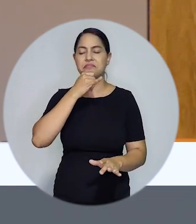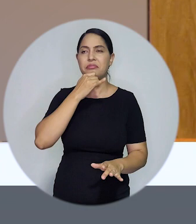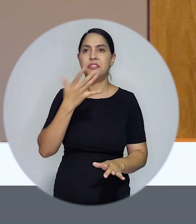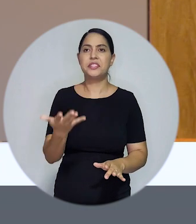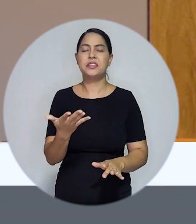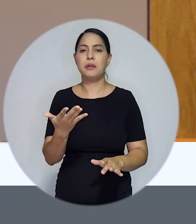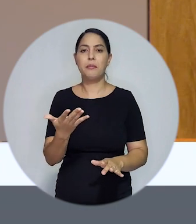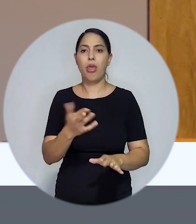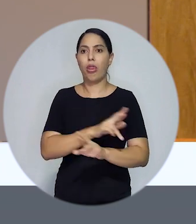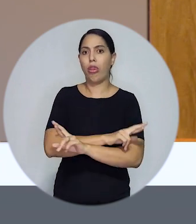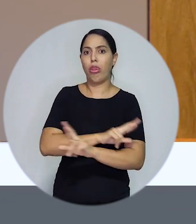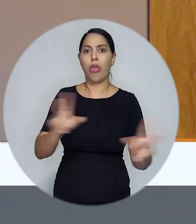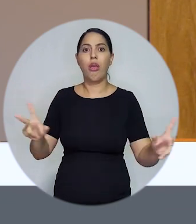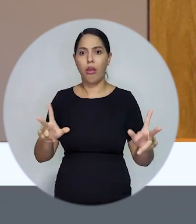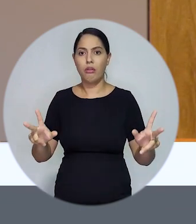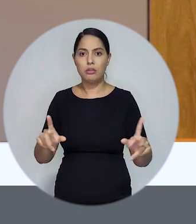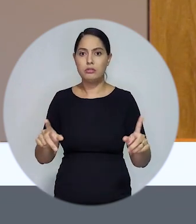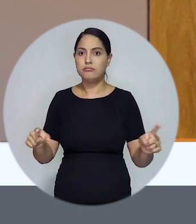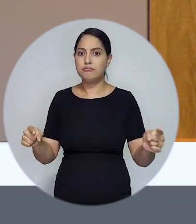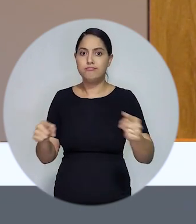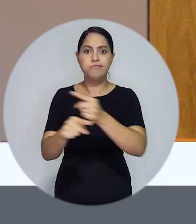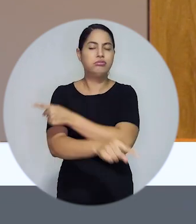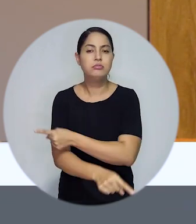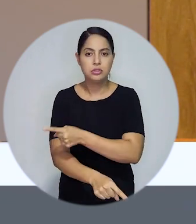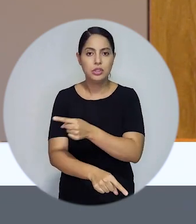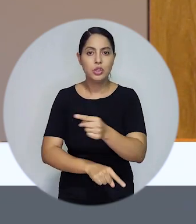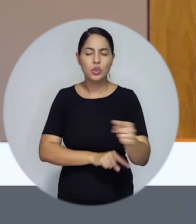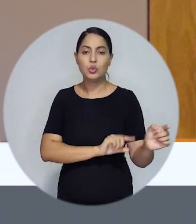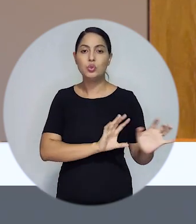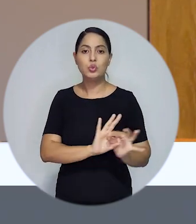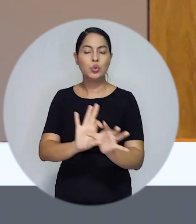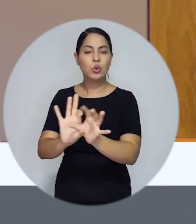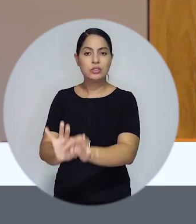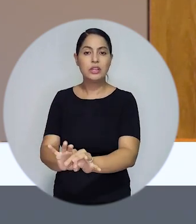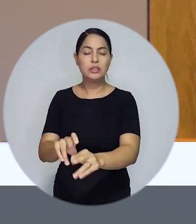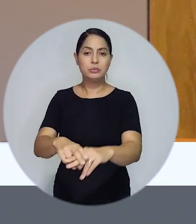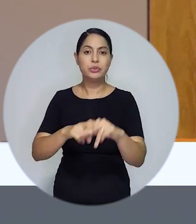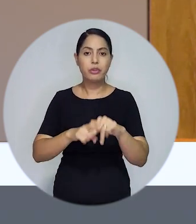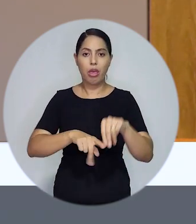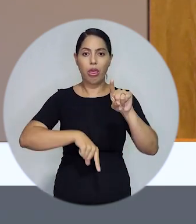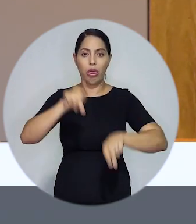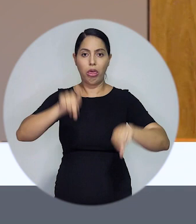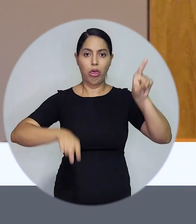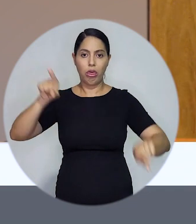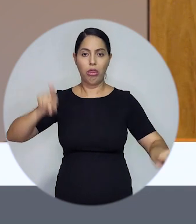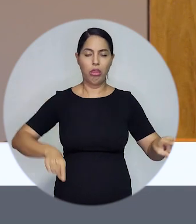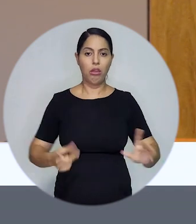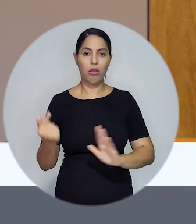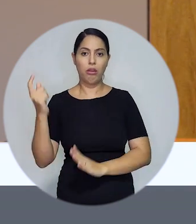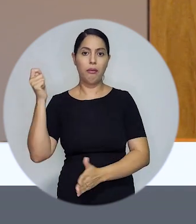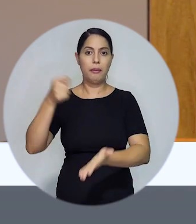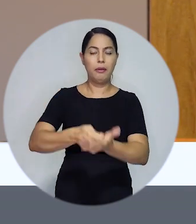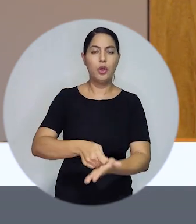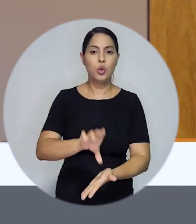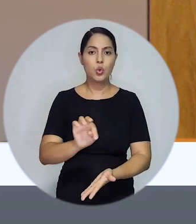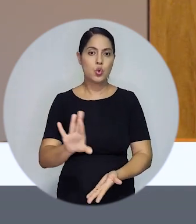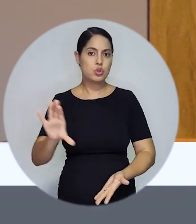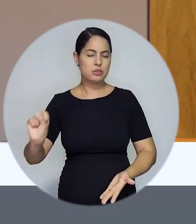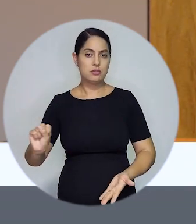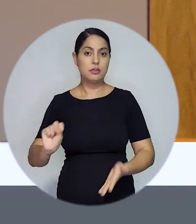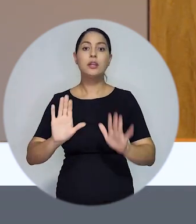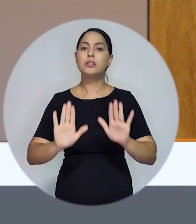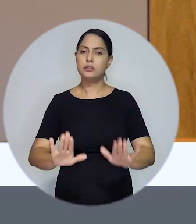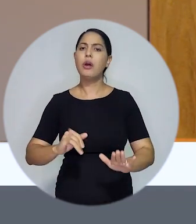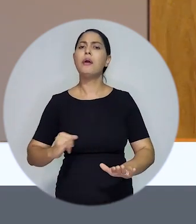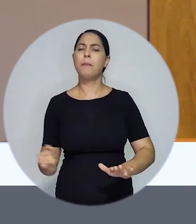uma discrepância tão grande, afora a ilogicidade, de políticas de custas tão variadas no